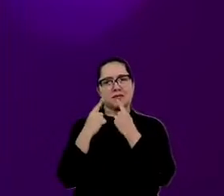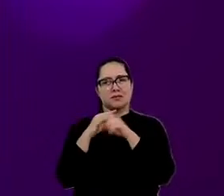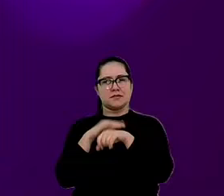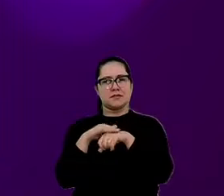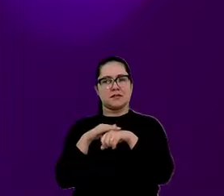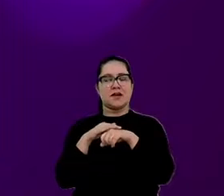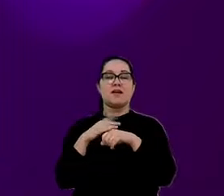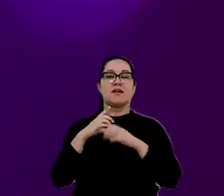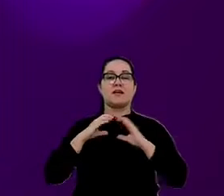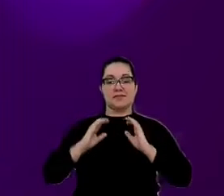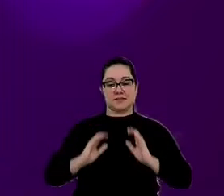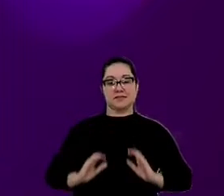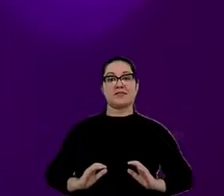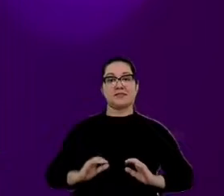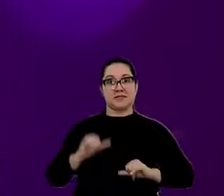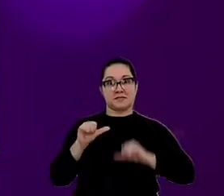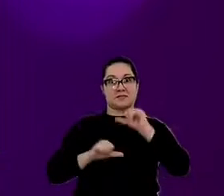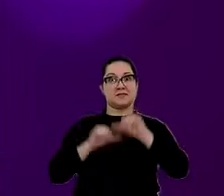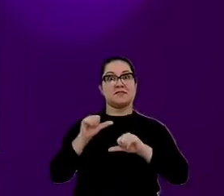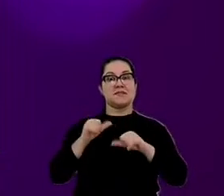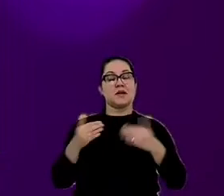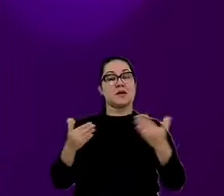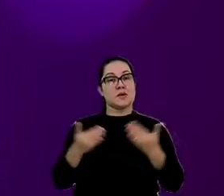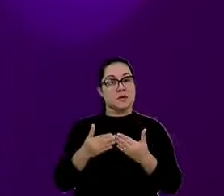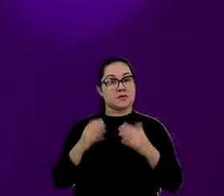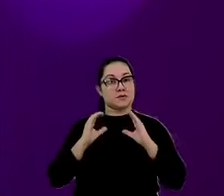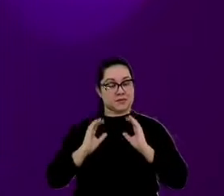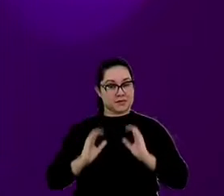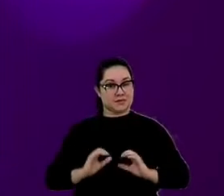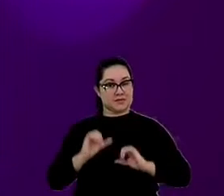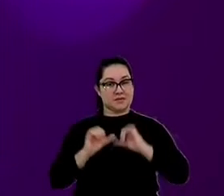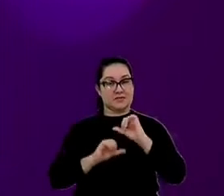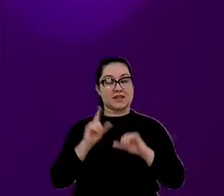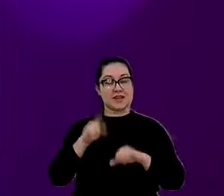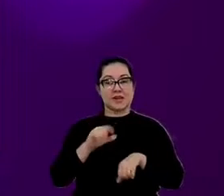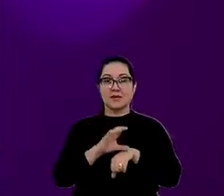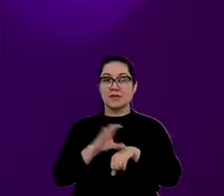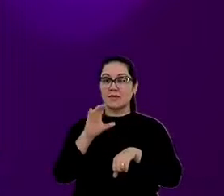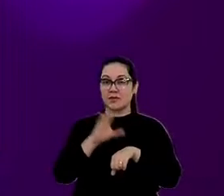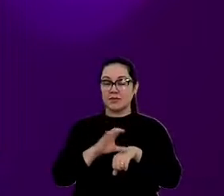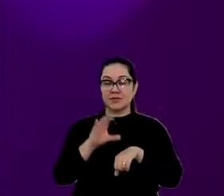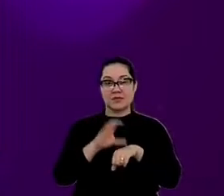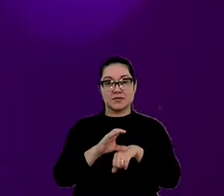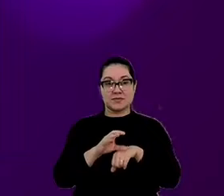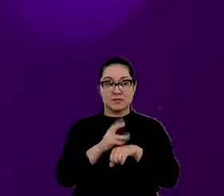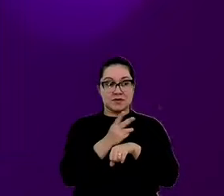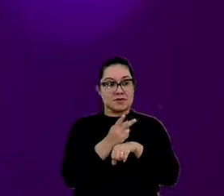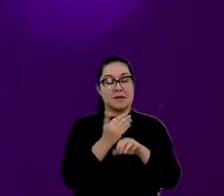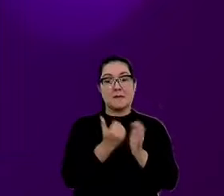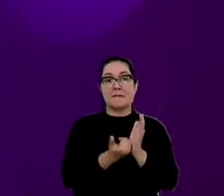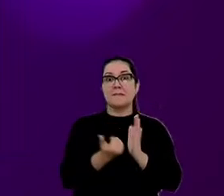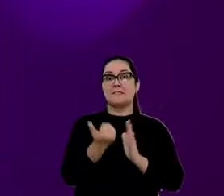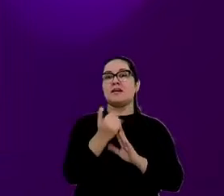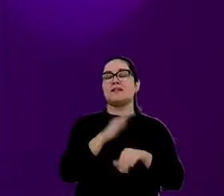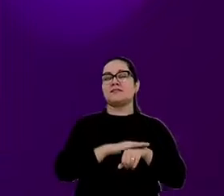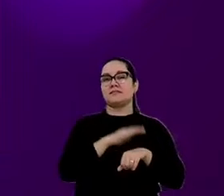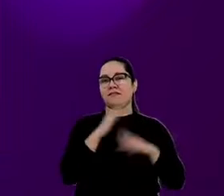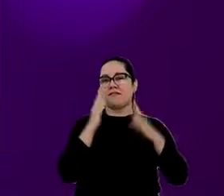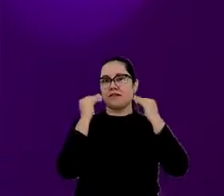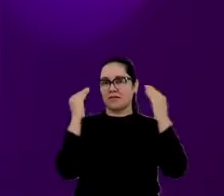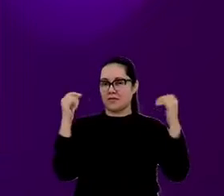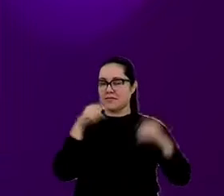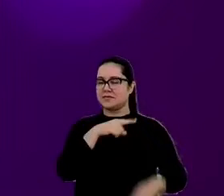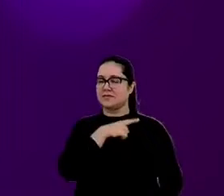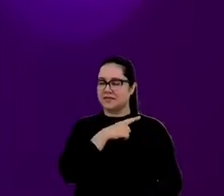changing. E mudança de comportamento hoje é o curso mais procurado da Duke. Conversei com o Renato Lopes,